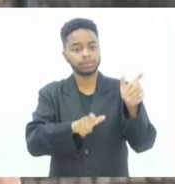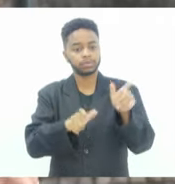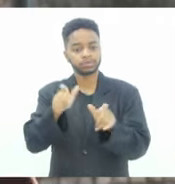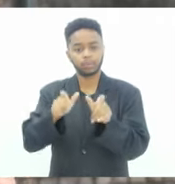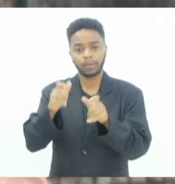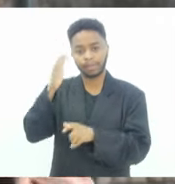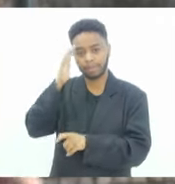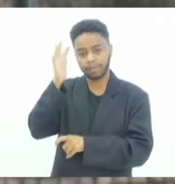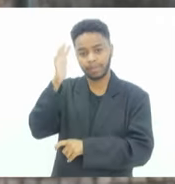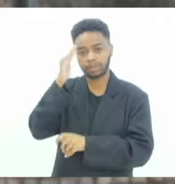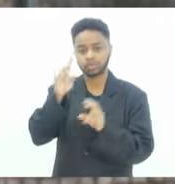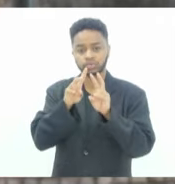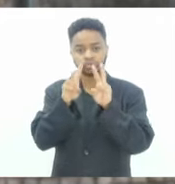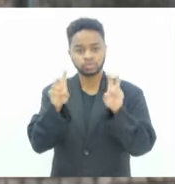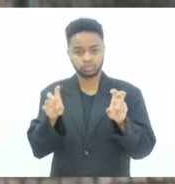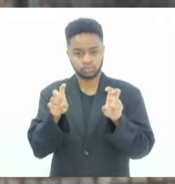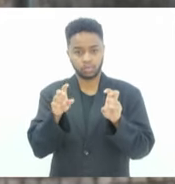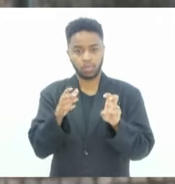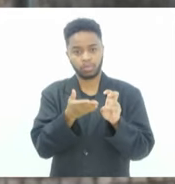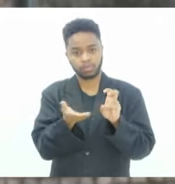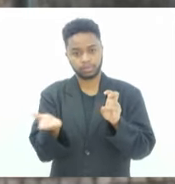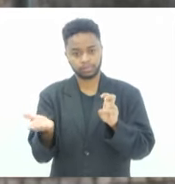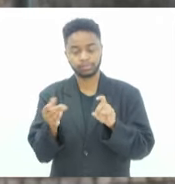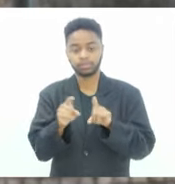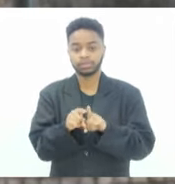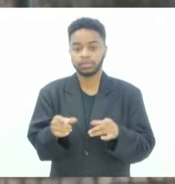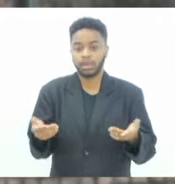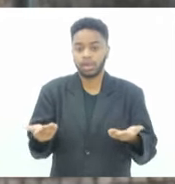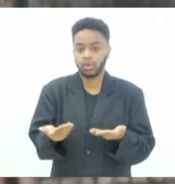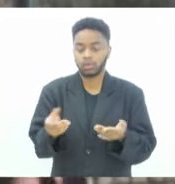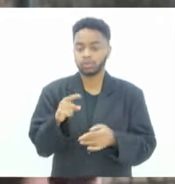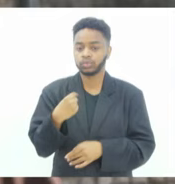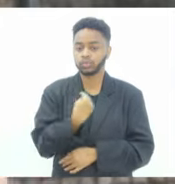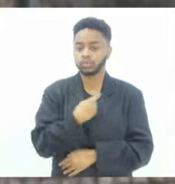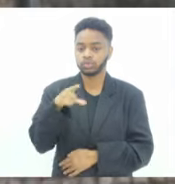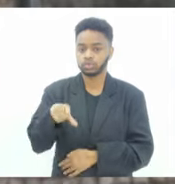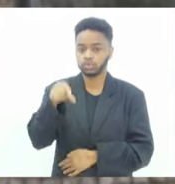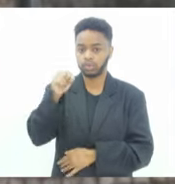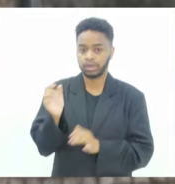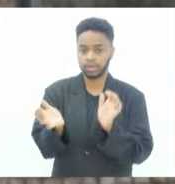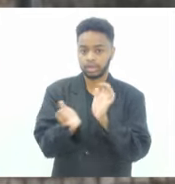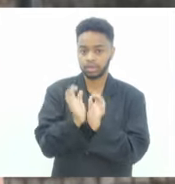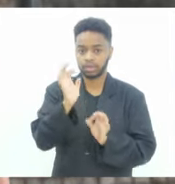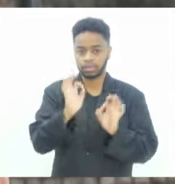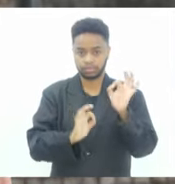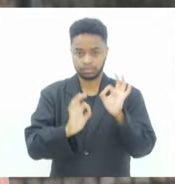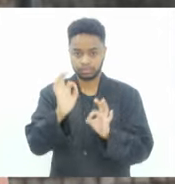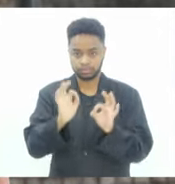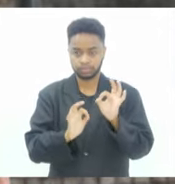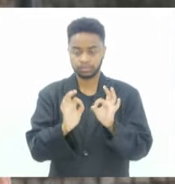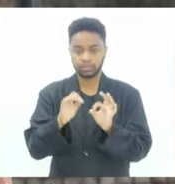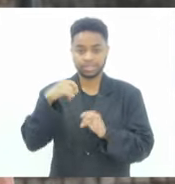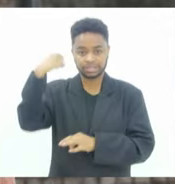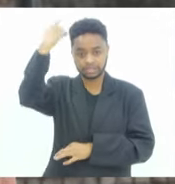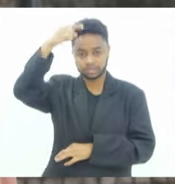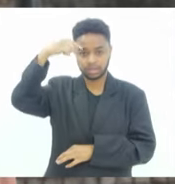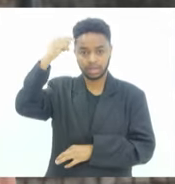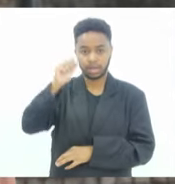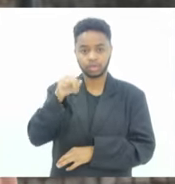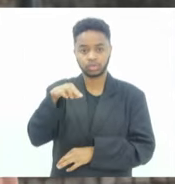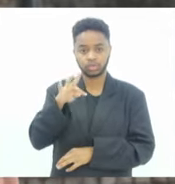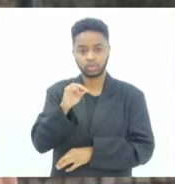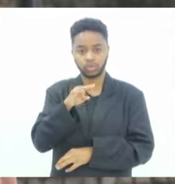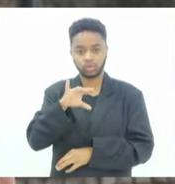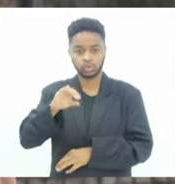pouquinho sobre a temática apresentada. Esse ano nós escolhemos, a equipe organizadora da festa, Santo Antônio, nosso